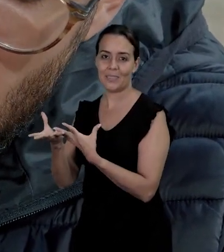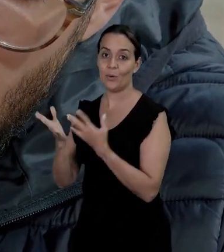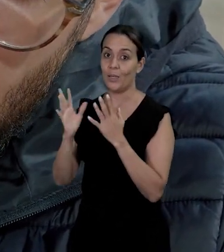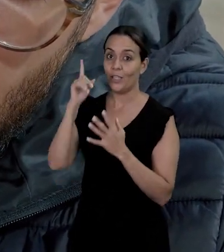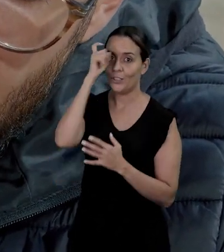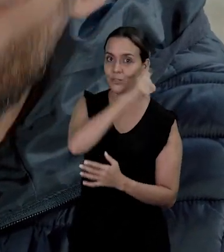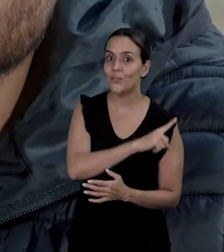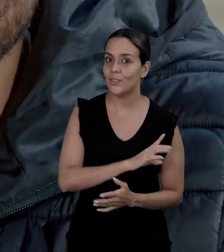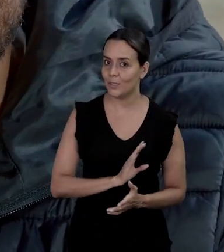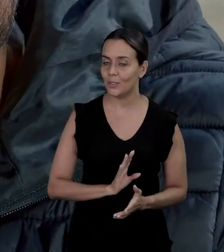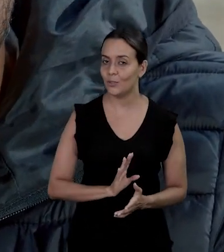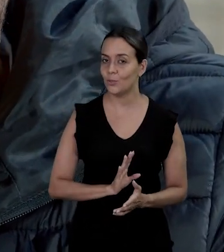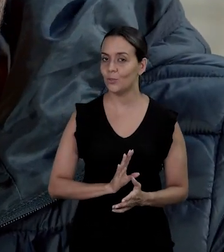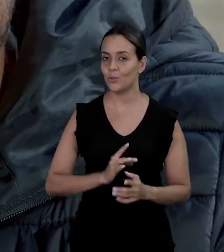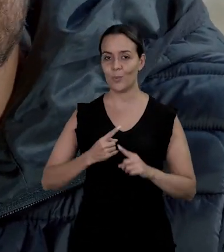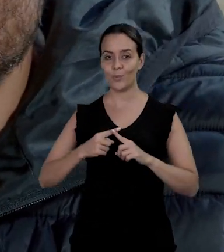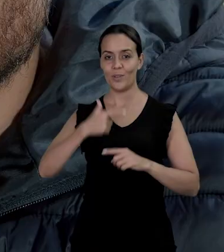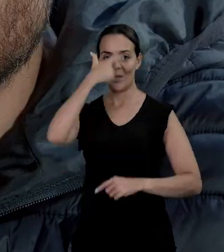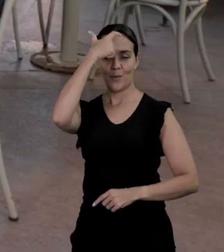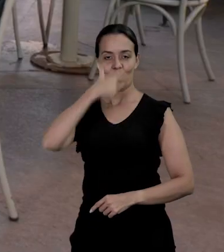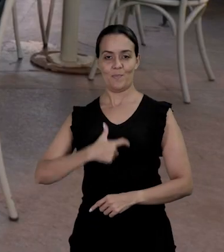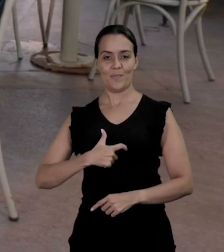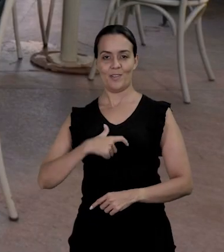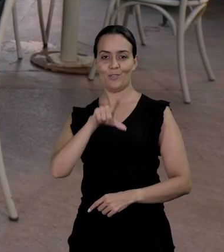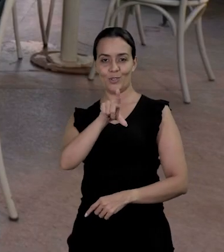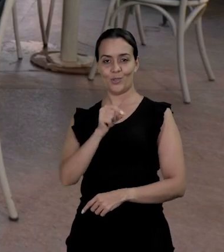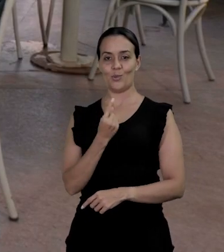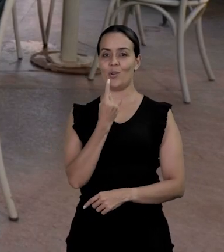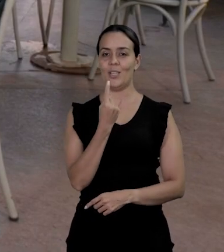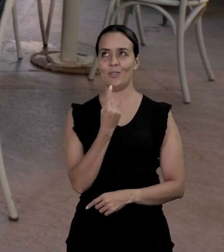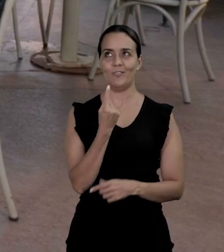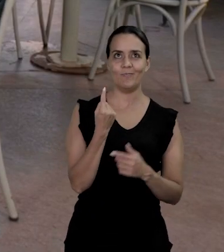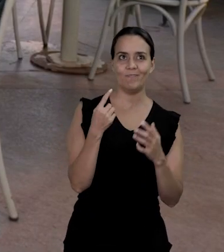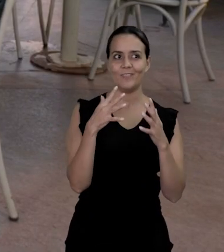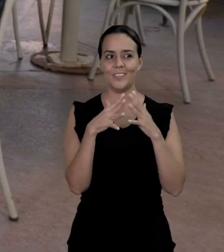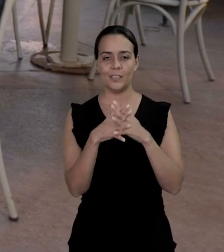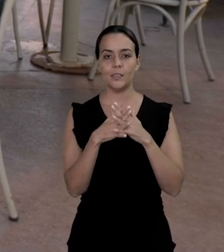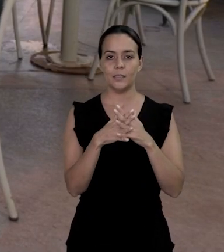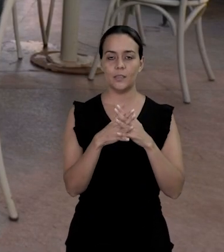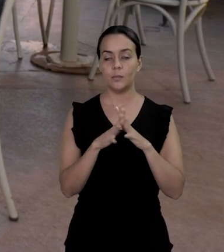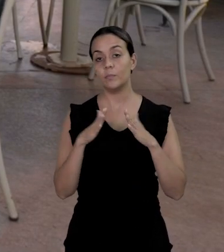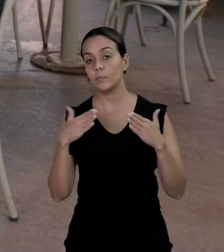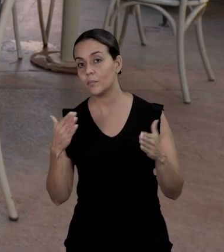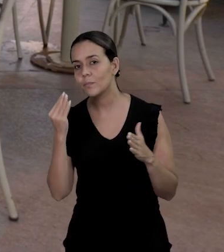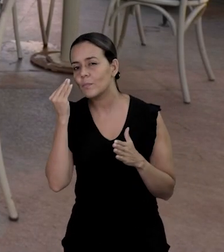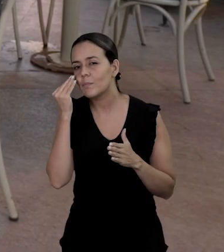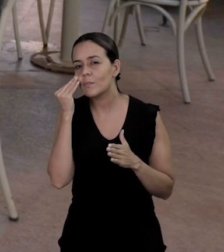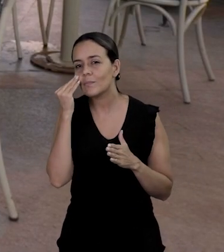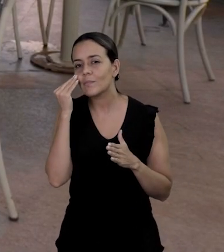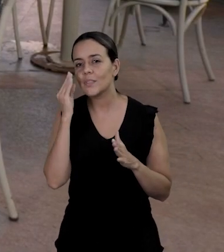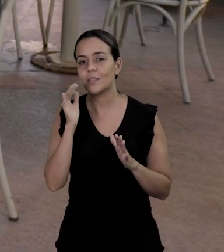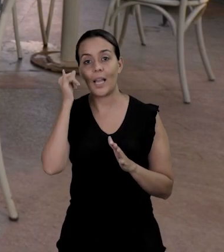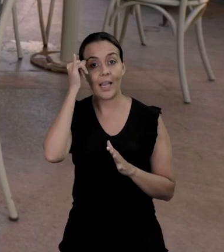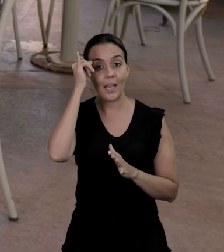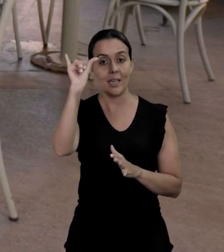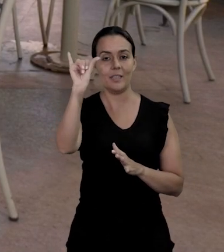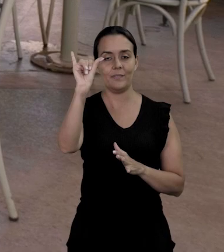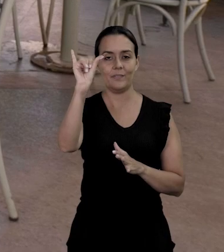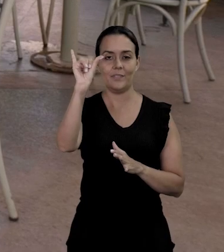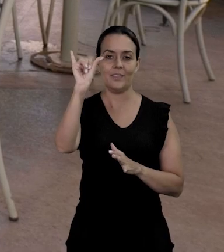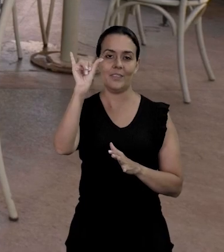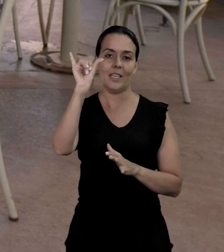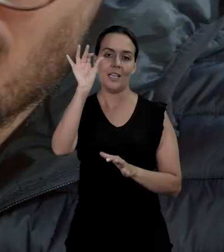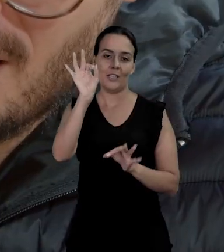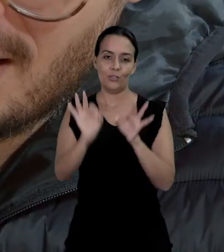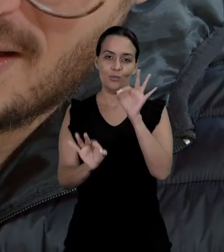dizer, vamos tentar combater o injusto. E aí tem até uma definição, assim, que ajuda a entender, mas também não resolve todos os problemas,